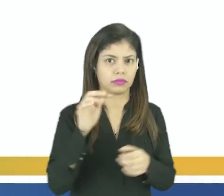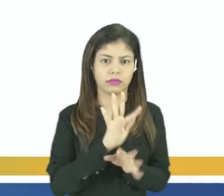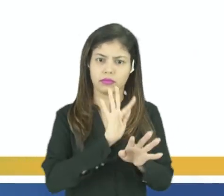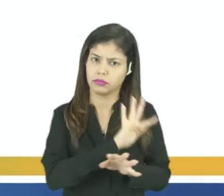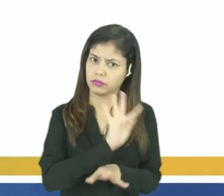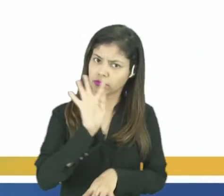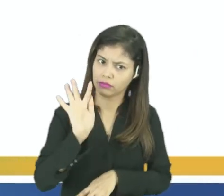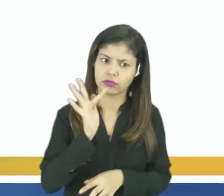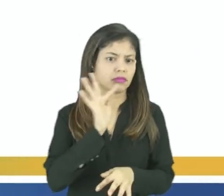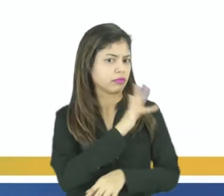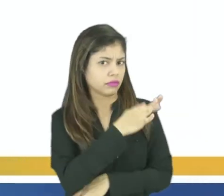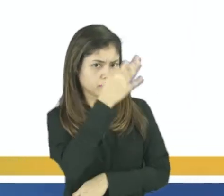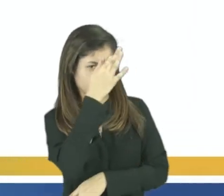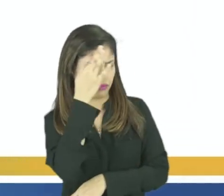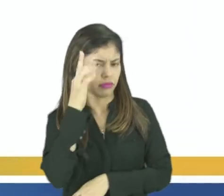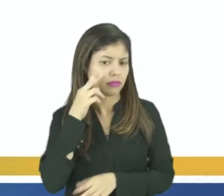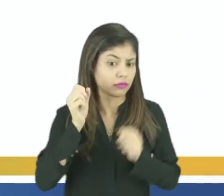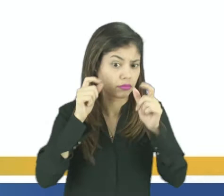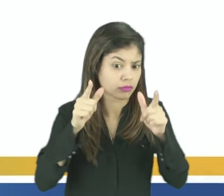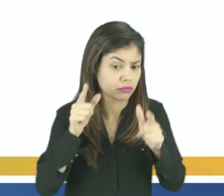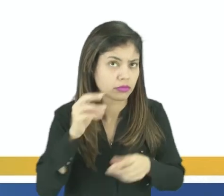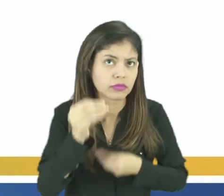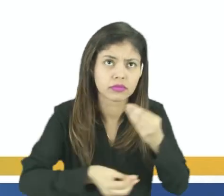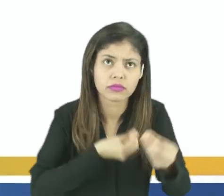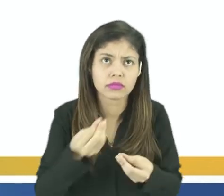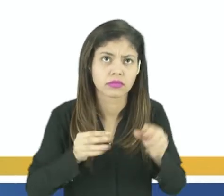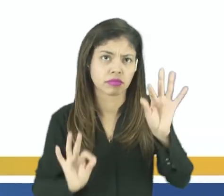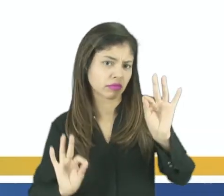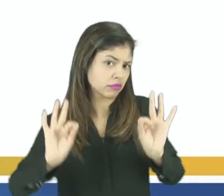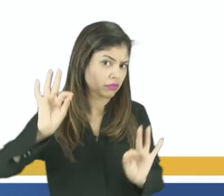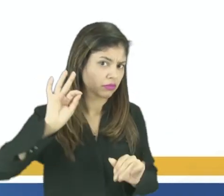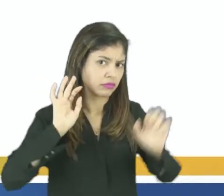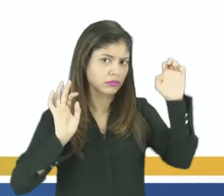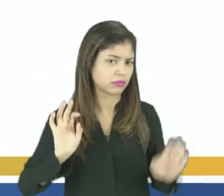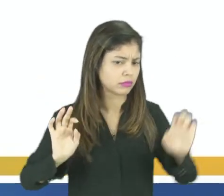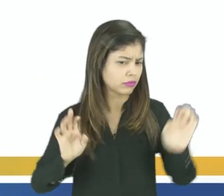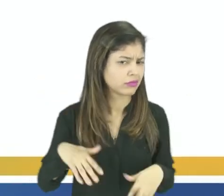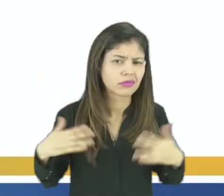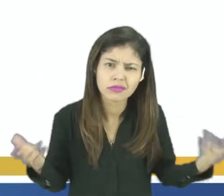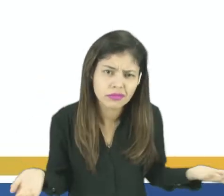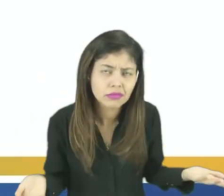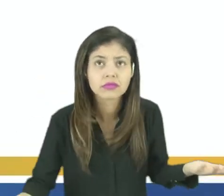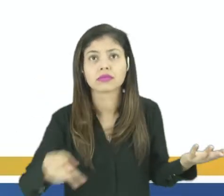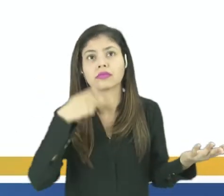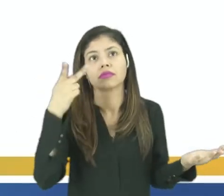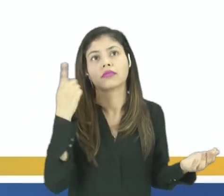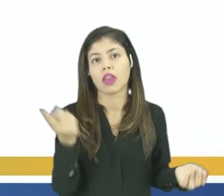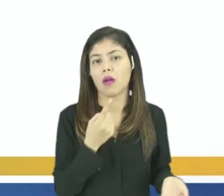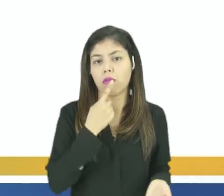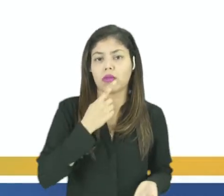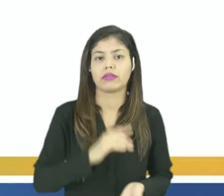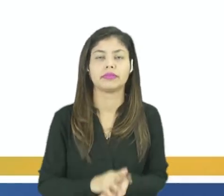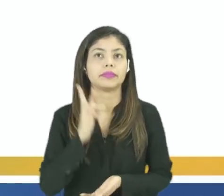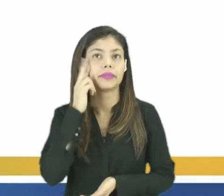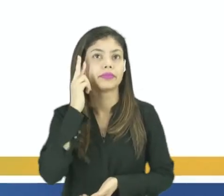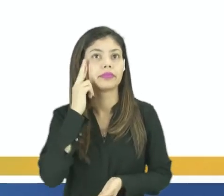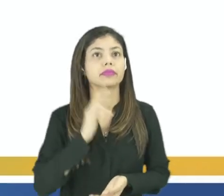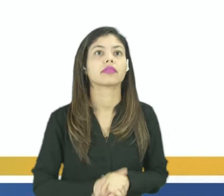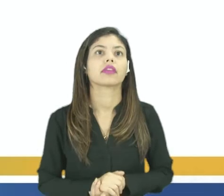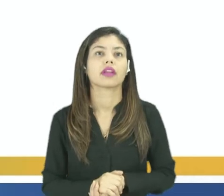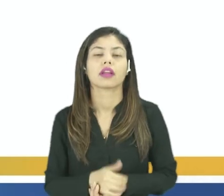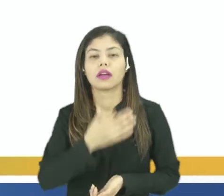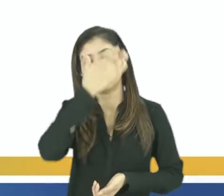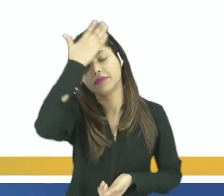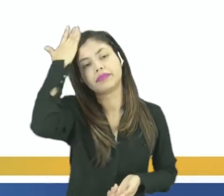velocidade, para ela vir para a reta vir para cá, essa velocidade está diminuindo. Então, vamos lá, está aqui, ó, o índice de refração número